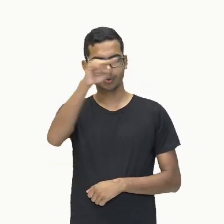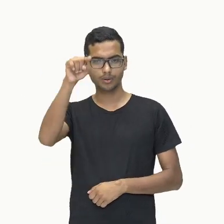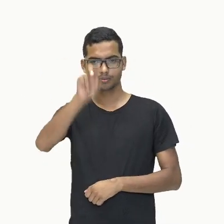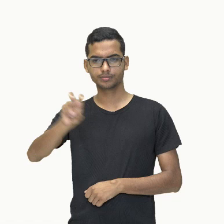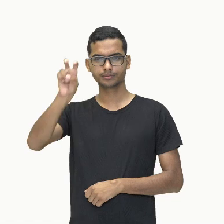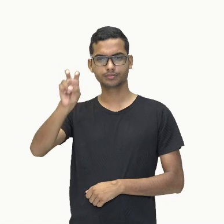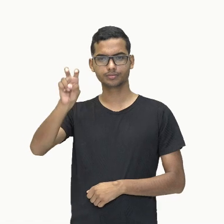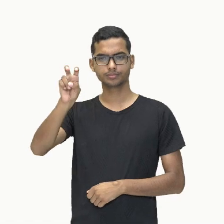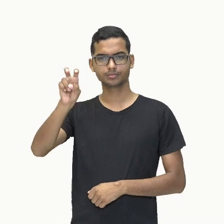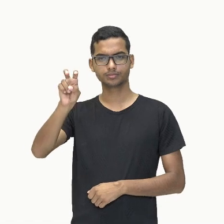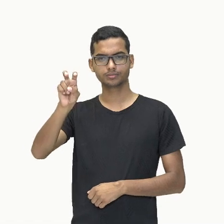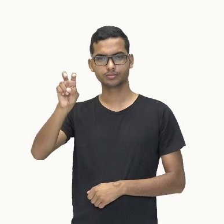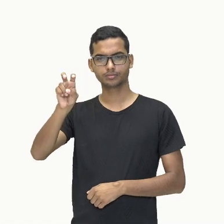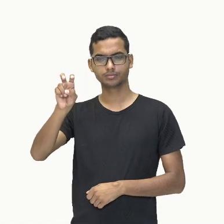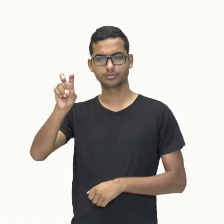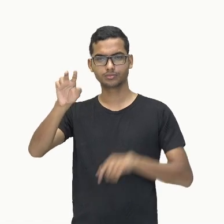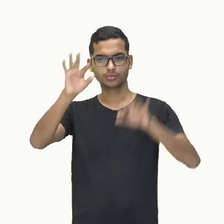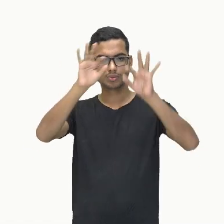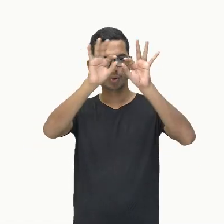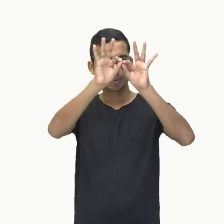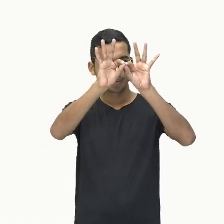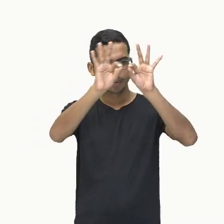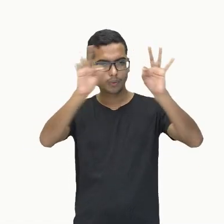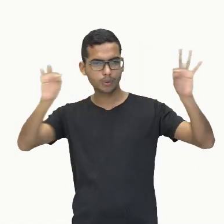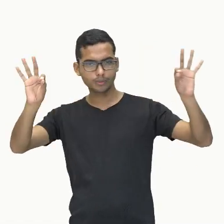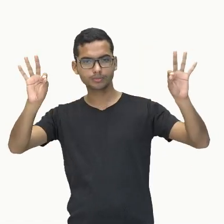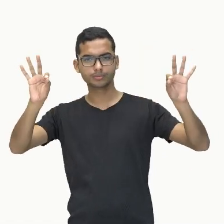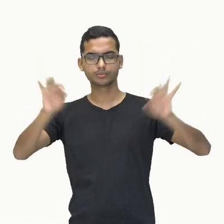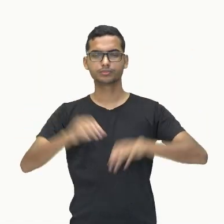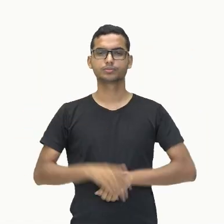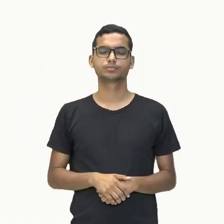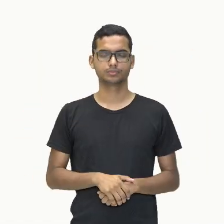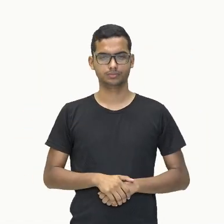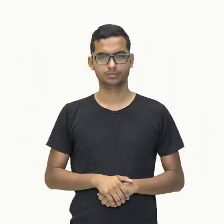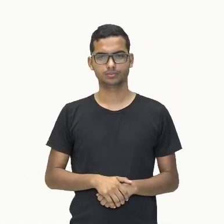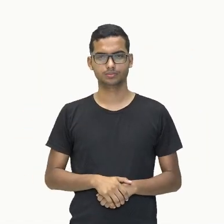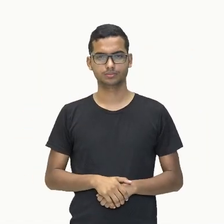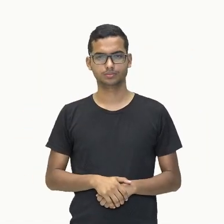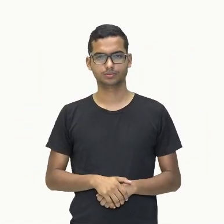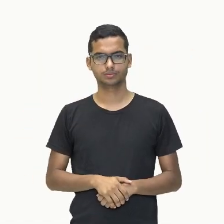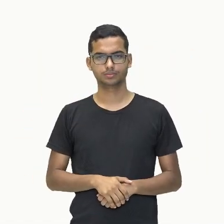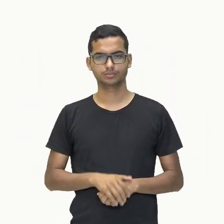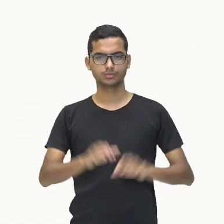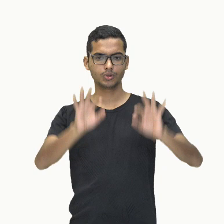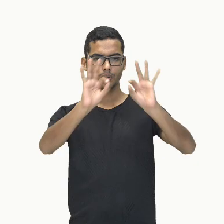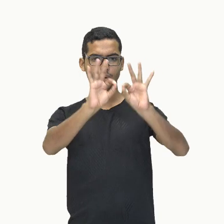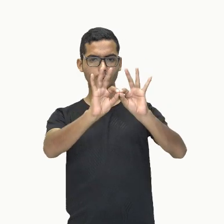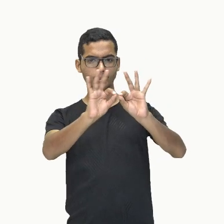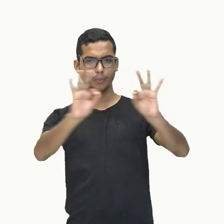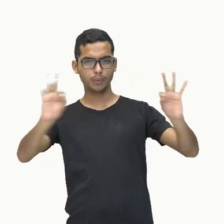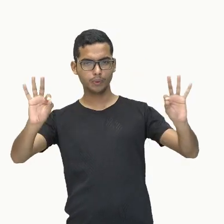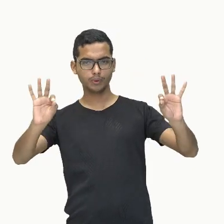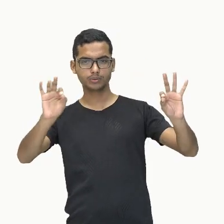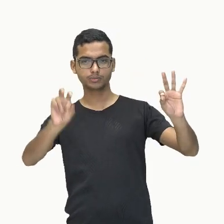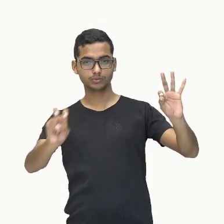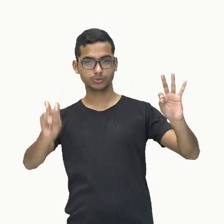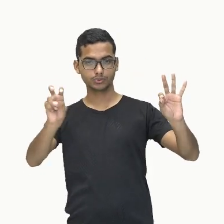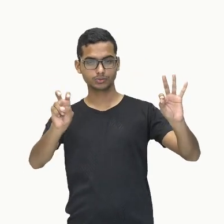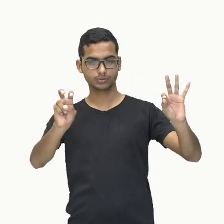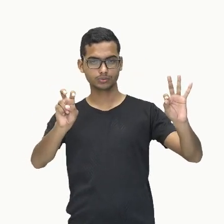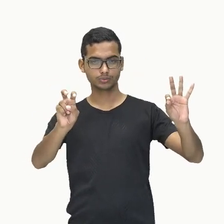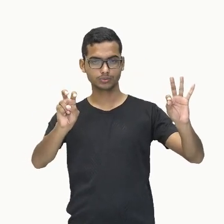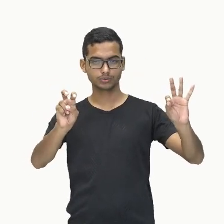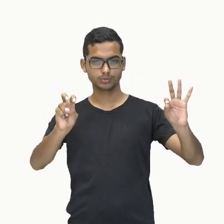E ela vai ser uma reta assim, ó, horizontal. E ela vai passar exatamente aqui no ponto 5, ó,